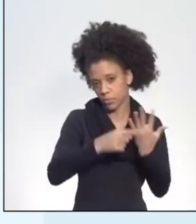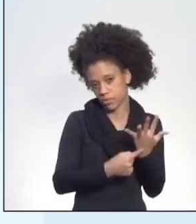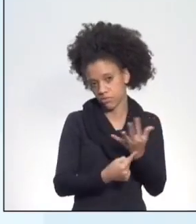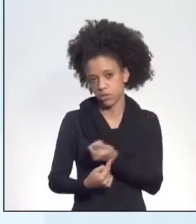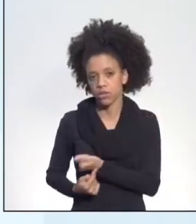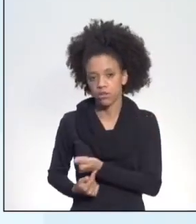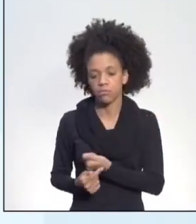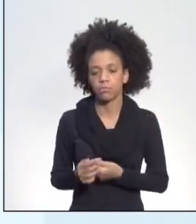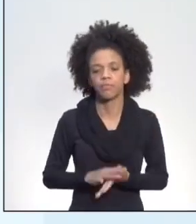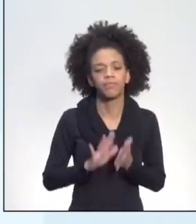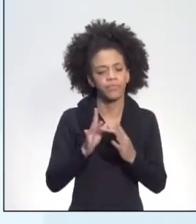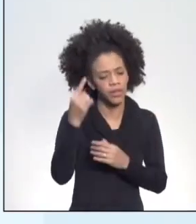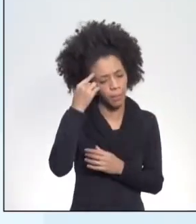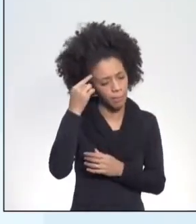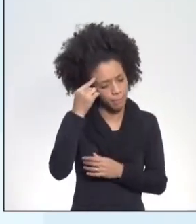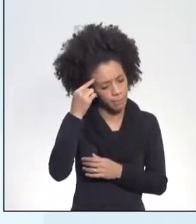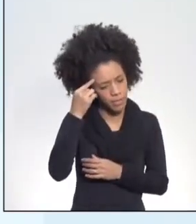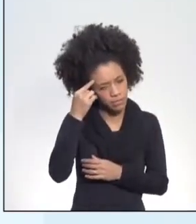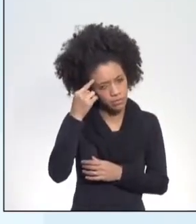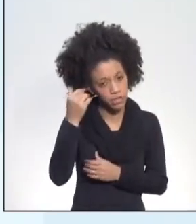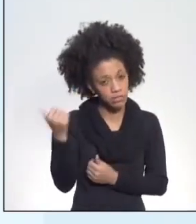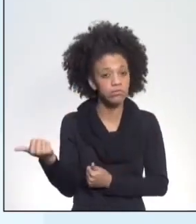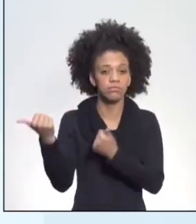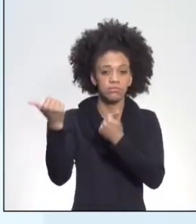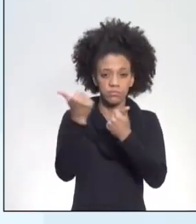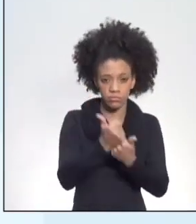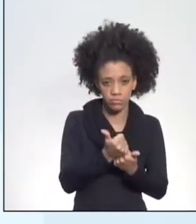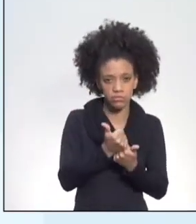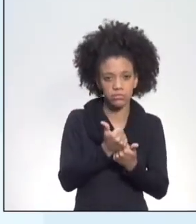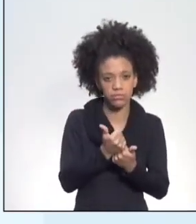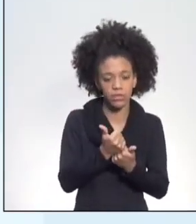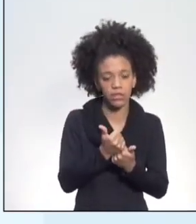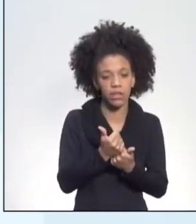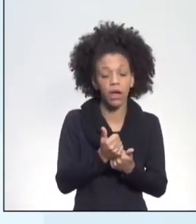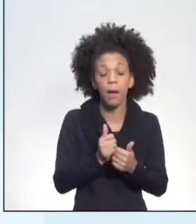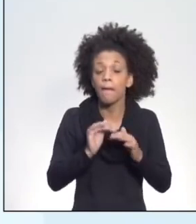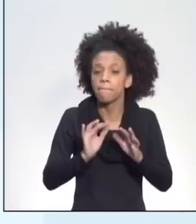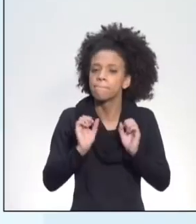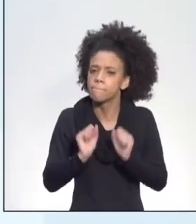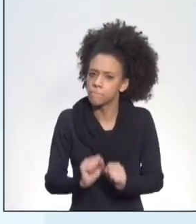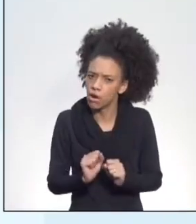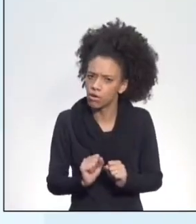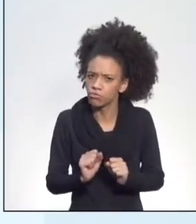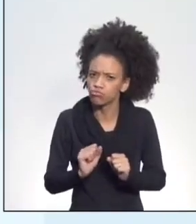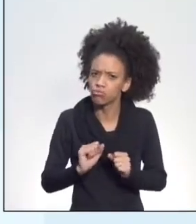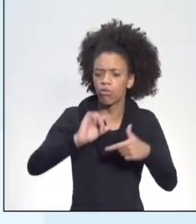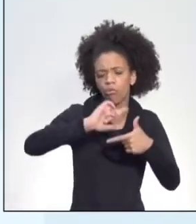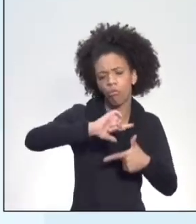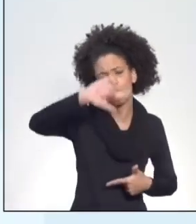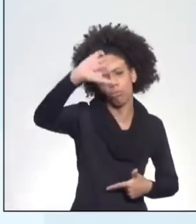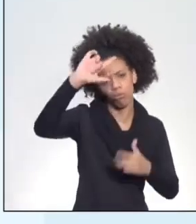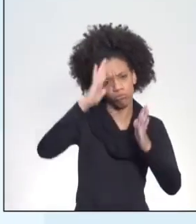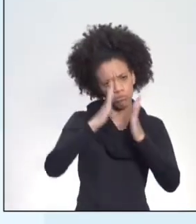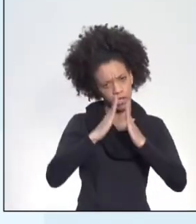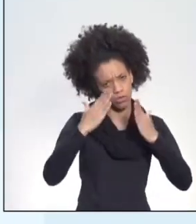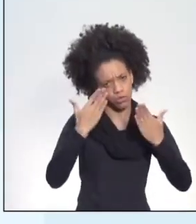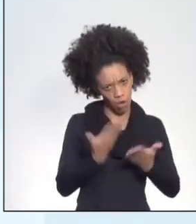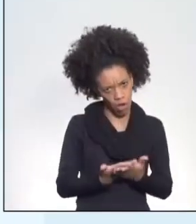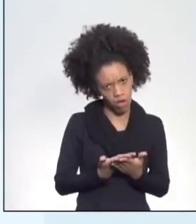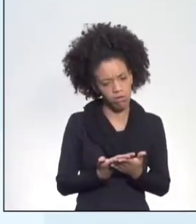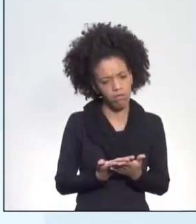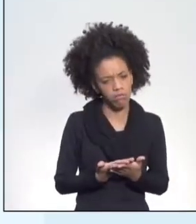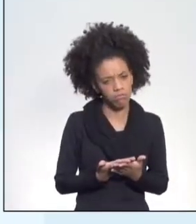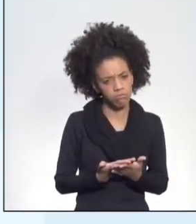Tá? Pensem, primeiramente, no suporte que vocês utilizariam para essa obra. Pode ser tanto um muro da escola, como a gente falou antes, revitalizar esse